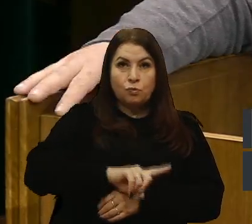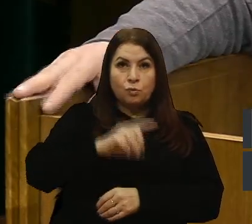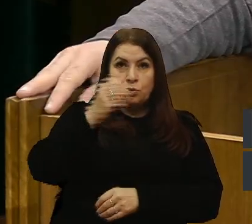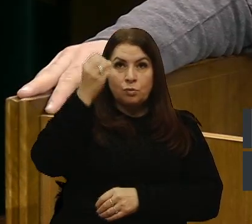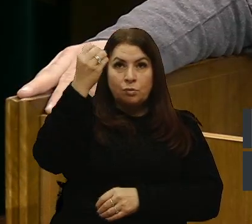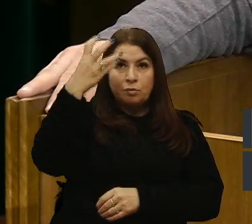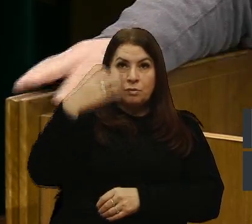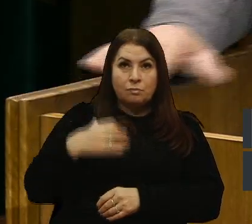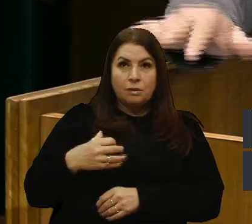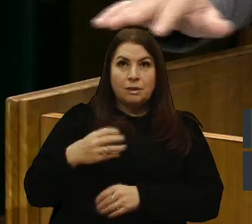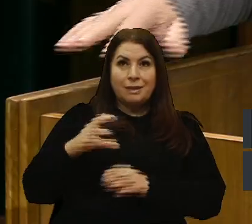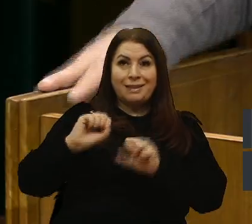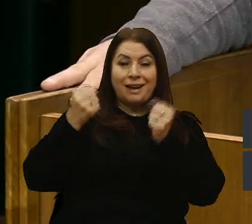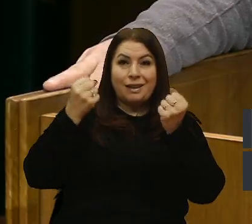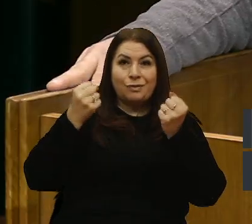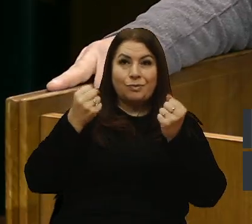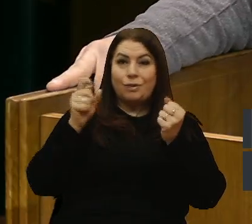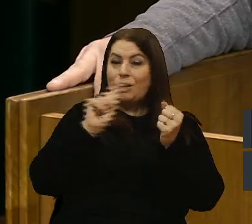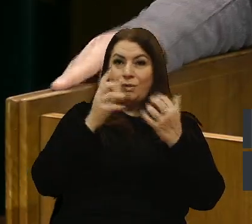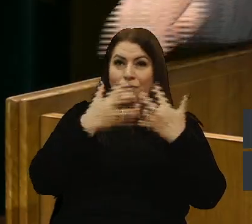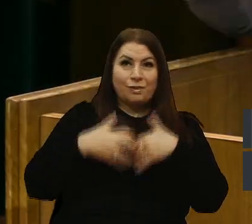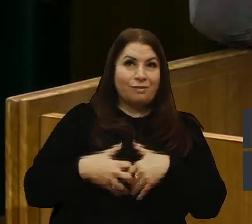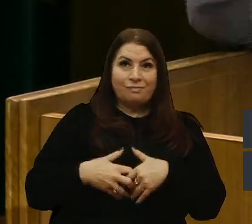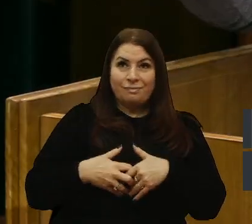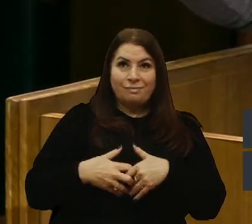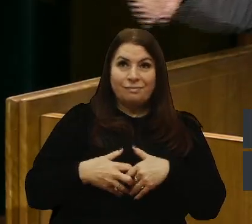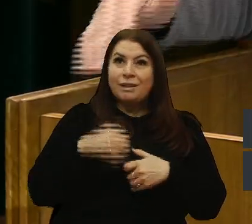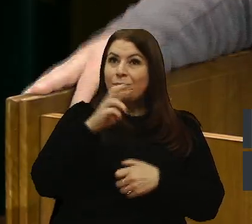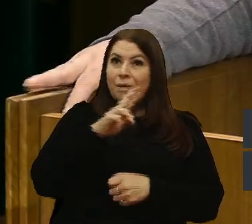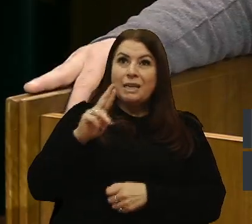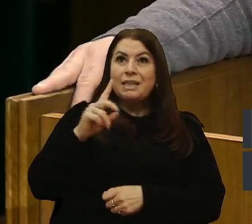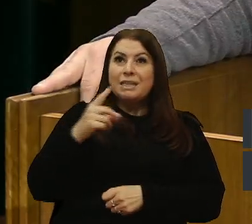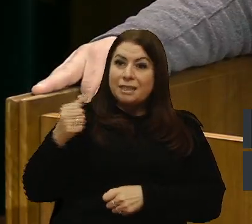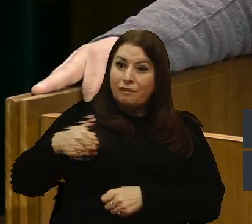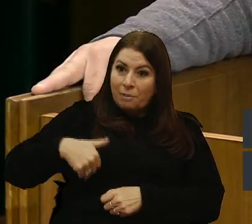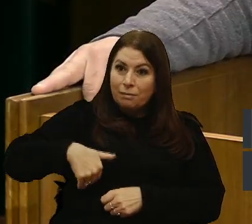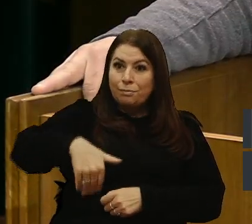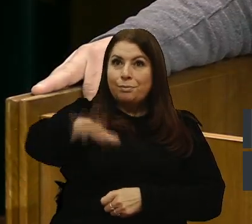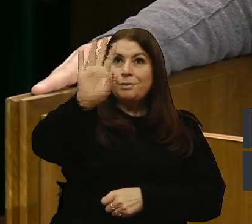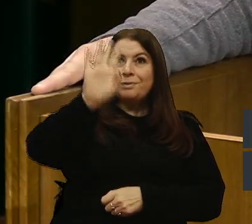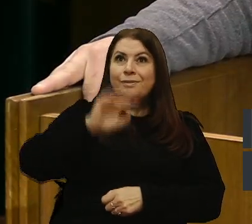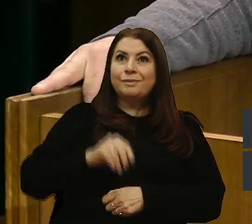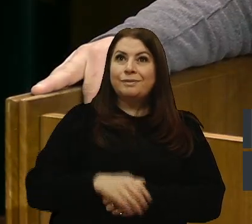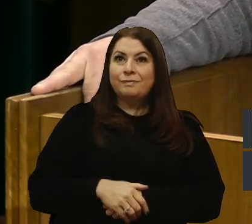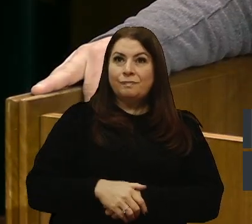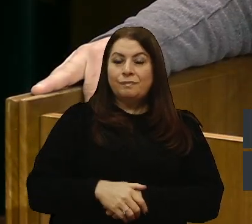estava queimado, que não estava funcionando. Foi no dia que a BR mais andou naquela região.